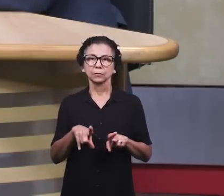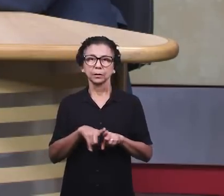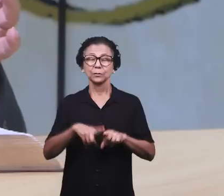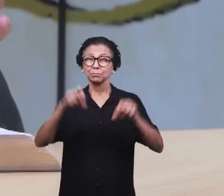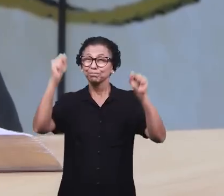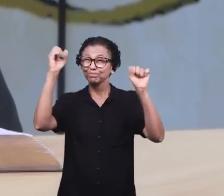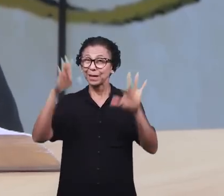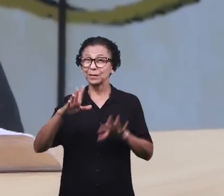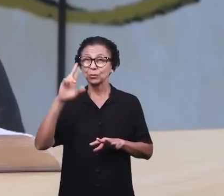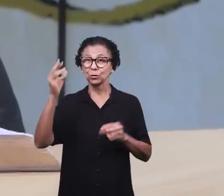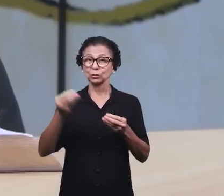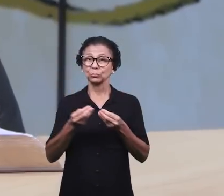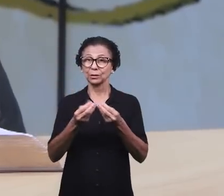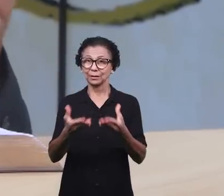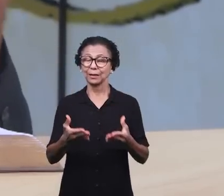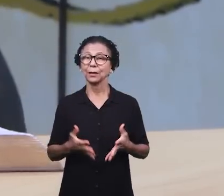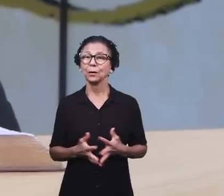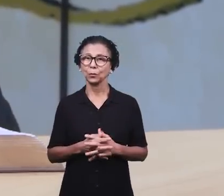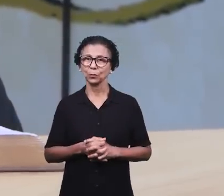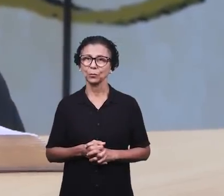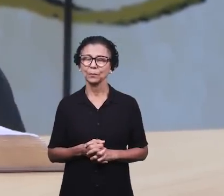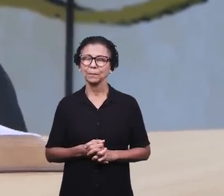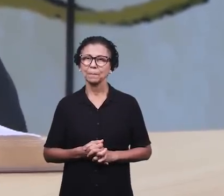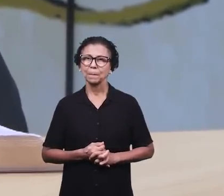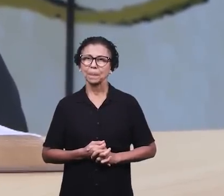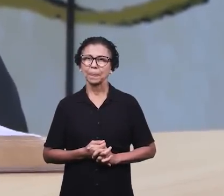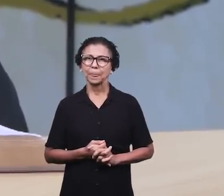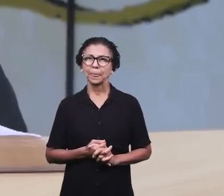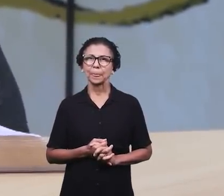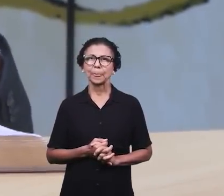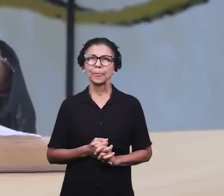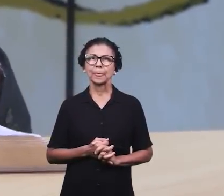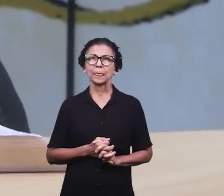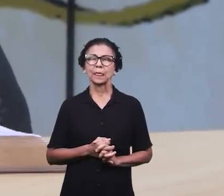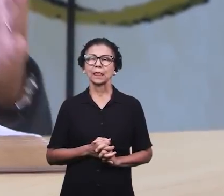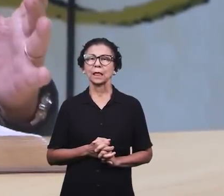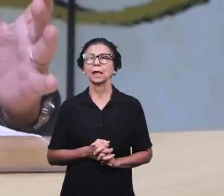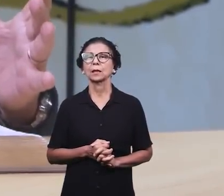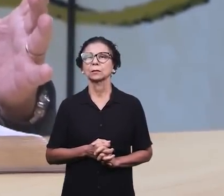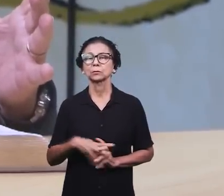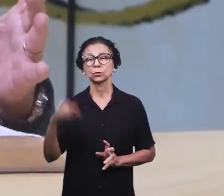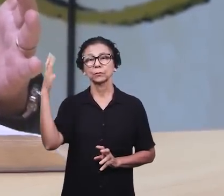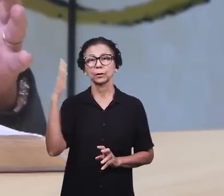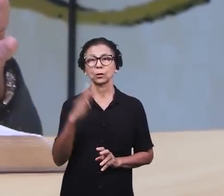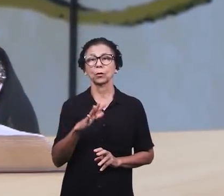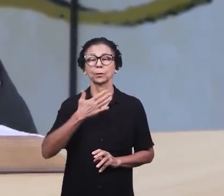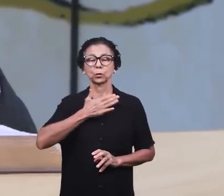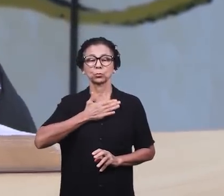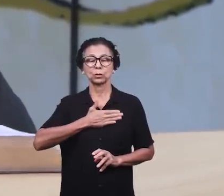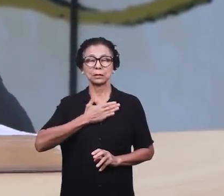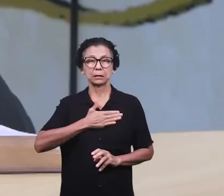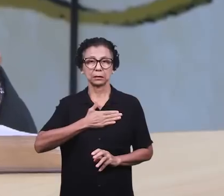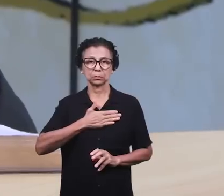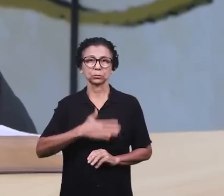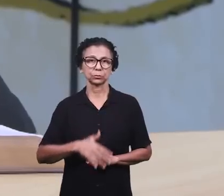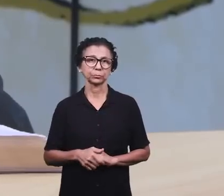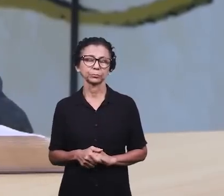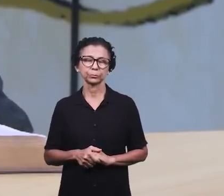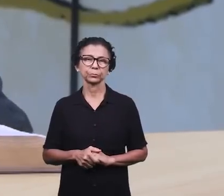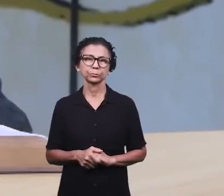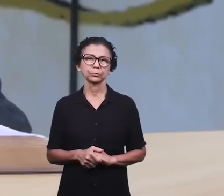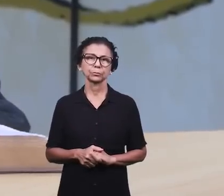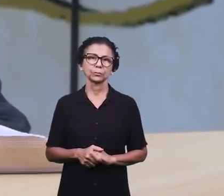deu, em termos de descanso nosso, porque a revelação era essa. Isso será para o vosso descanso. Um primeiro aspecto do descanso